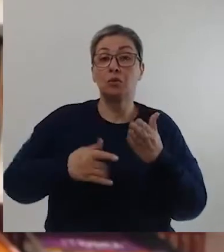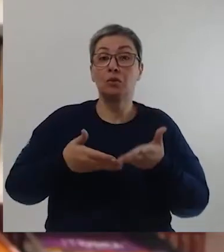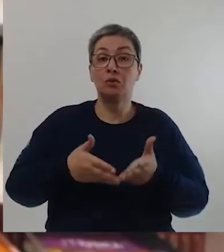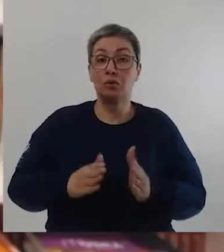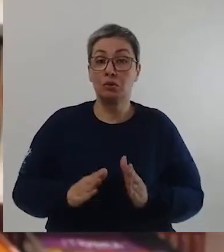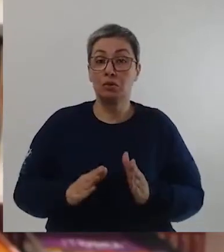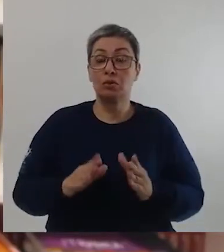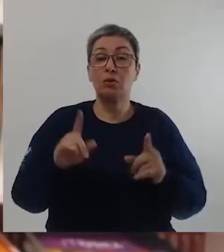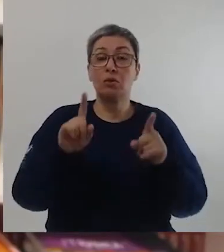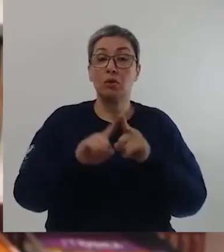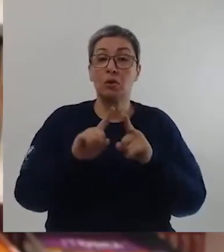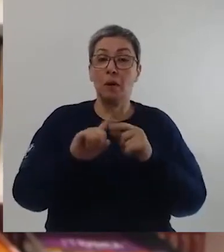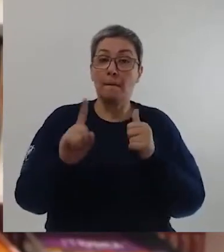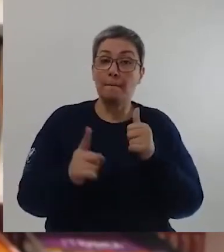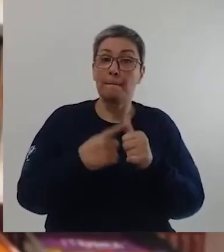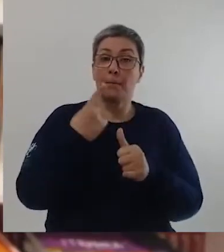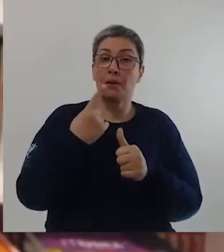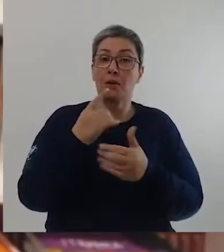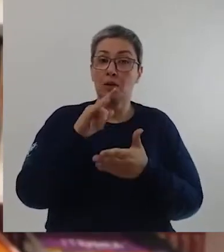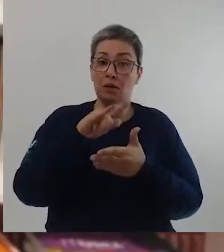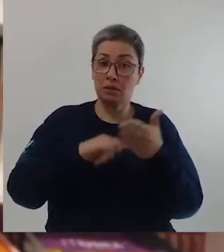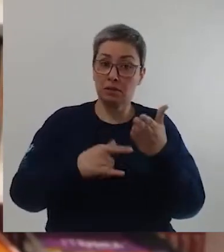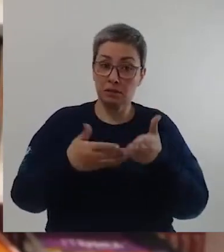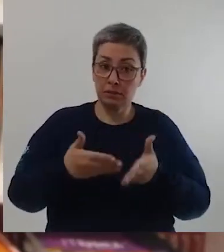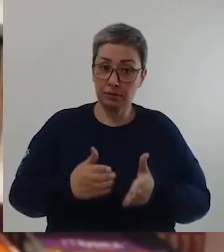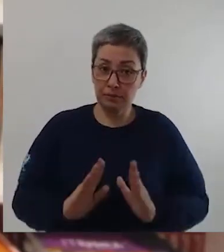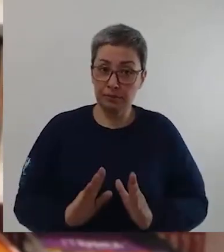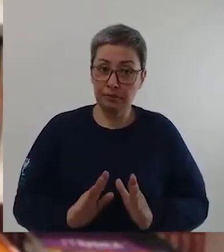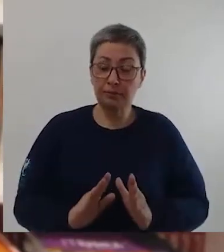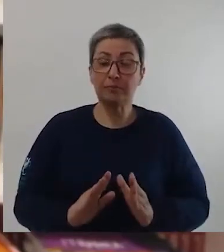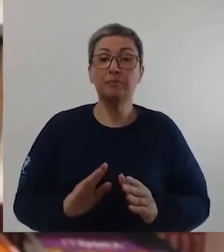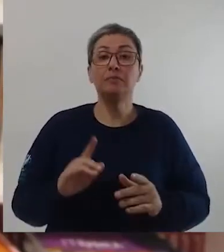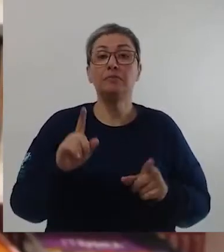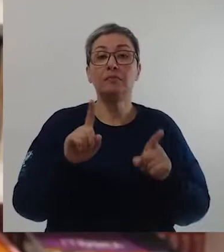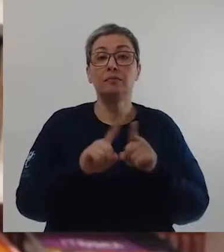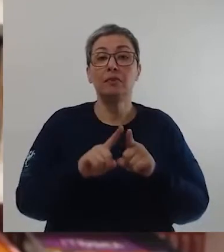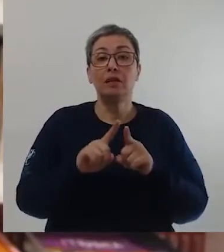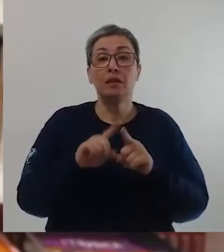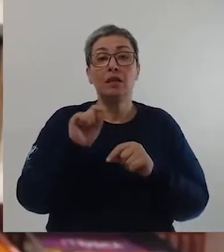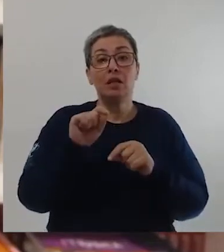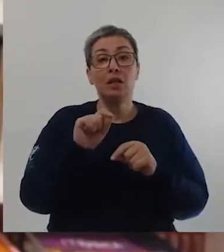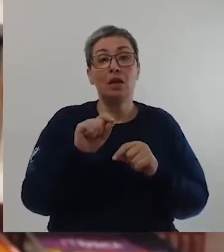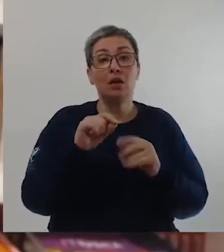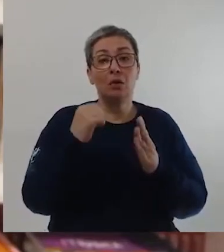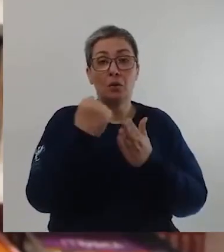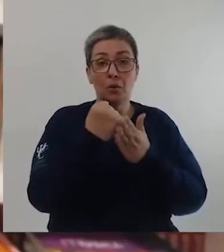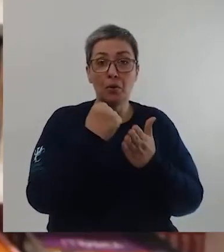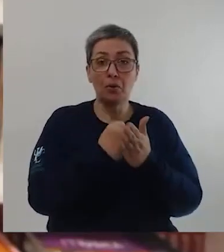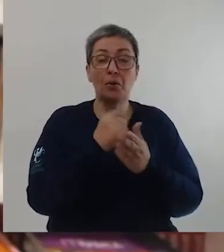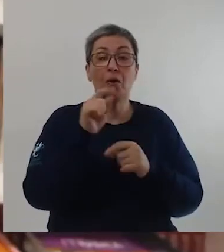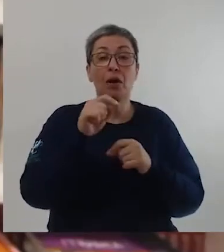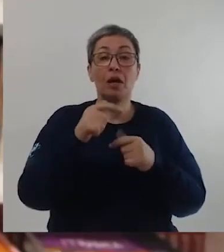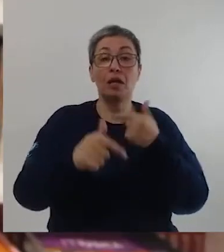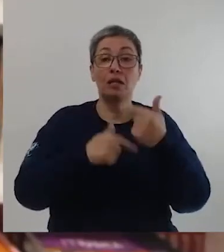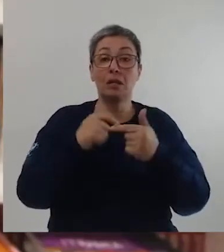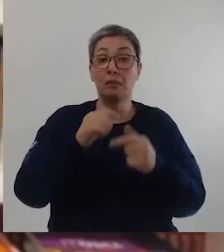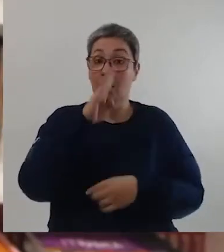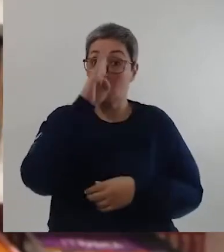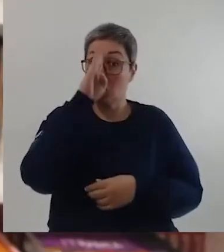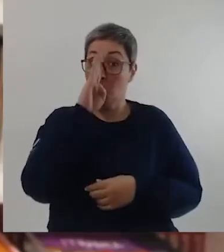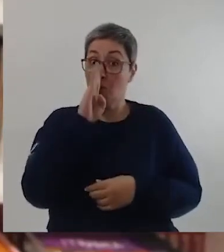registro a a primeira certidão de nascimento né é o registro é um